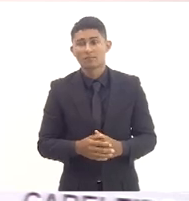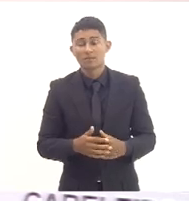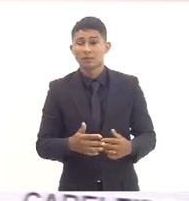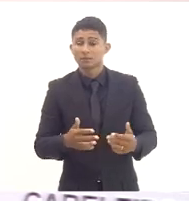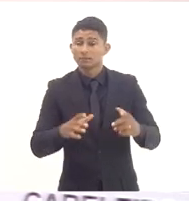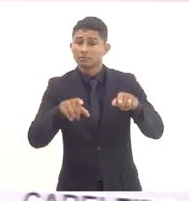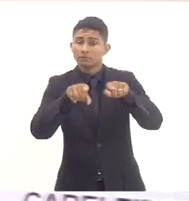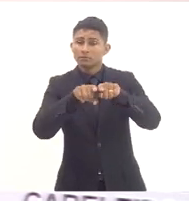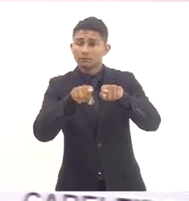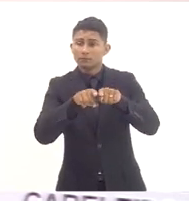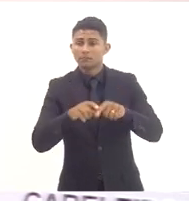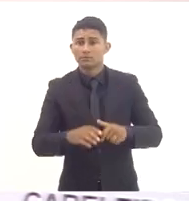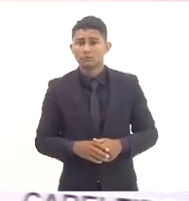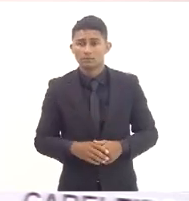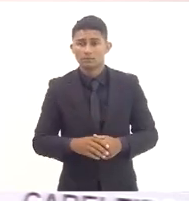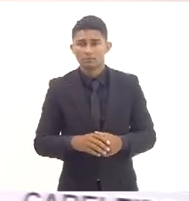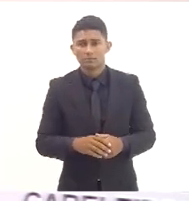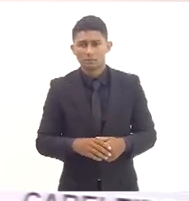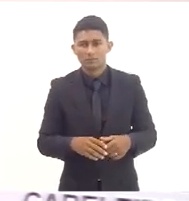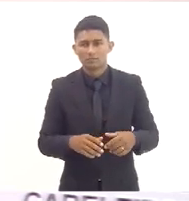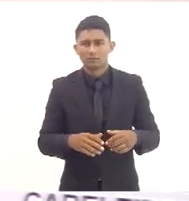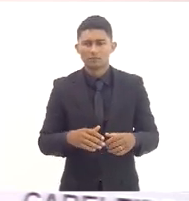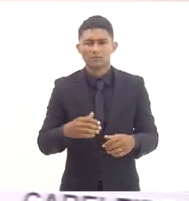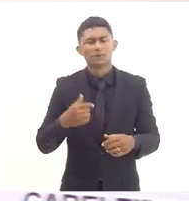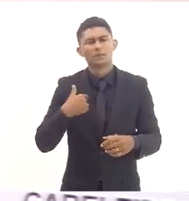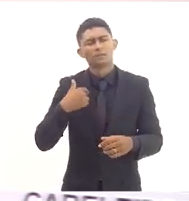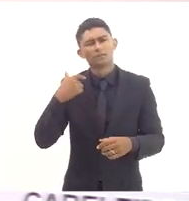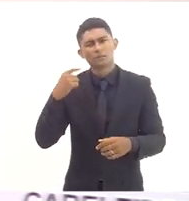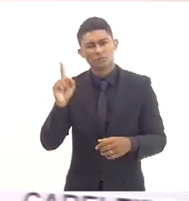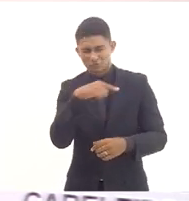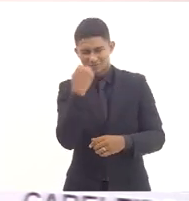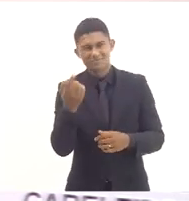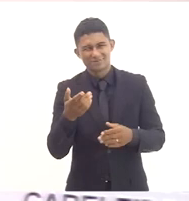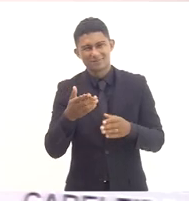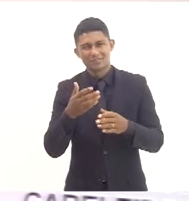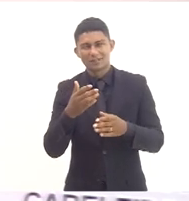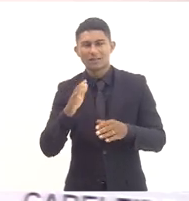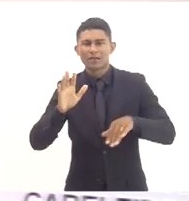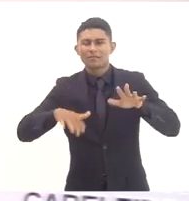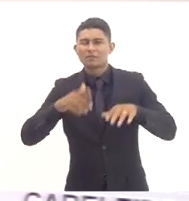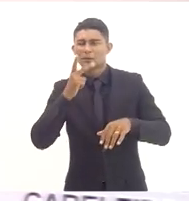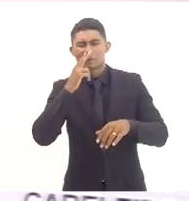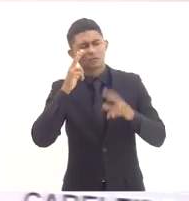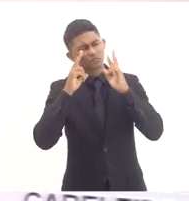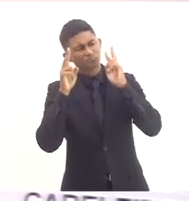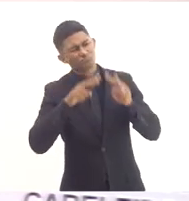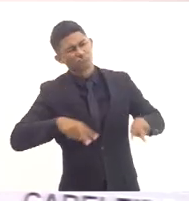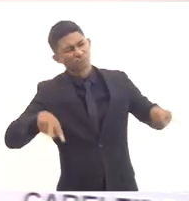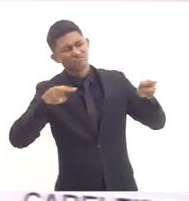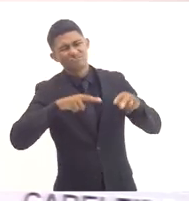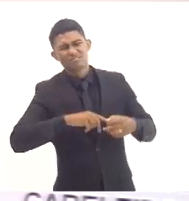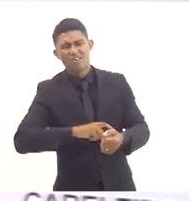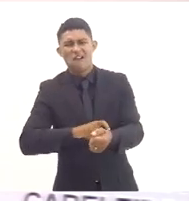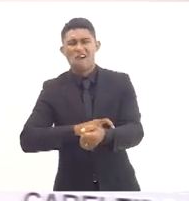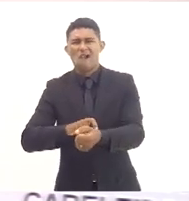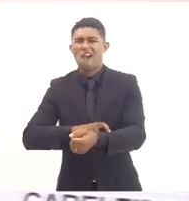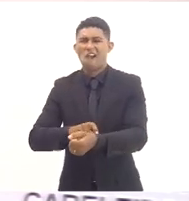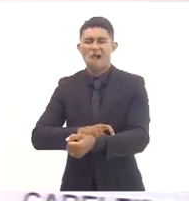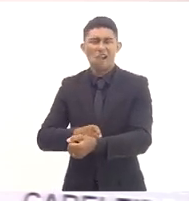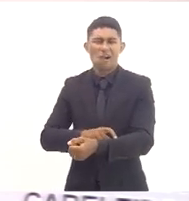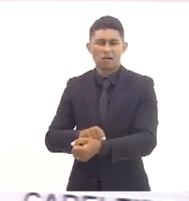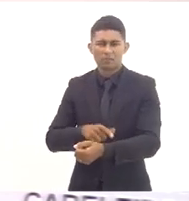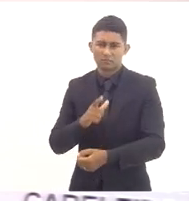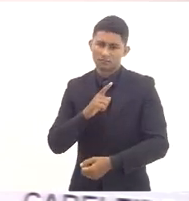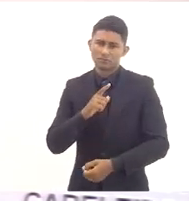esses processos têm sua a gente de fora A gente tem muita muita raiva né E muito muito integração